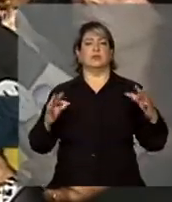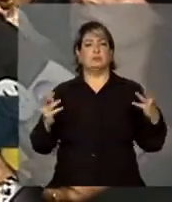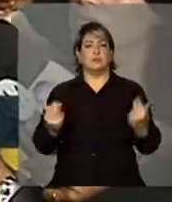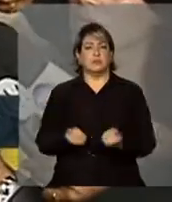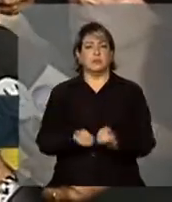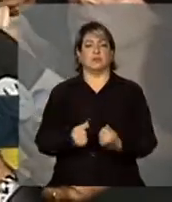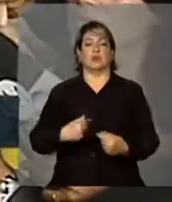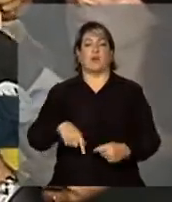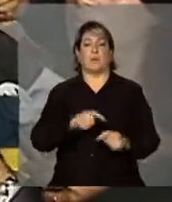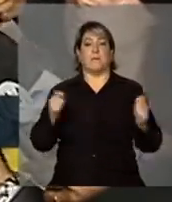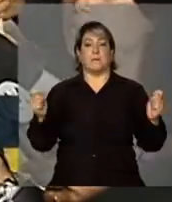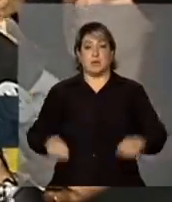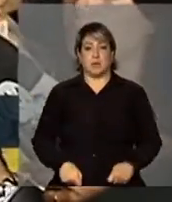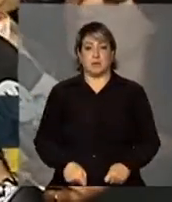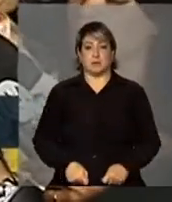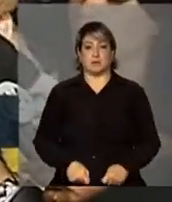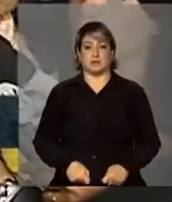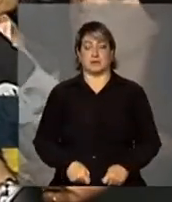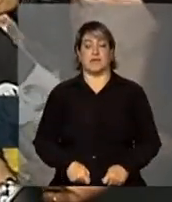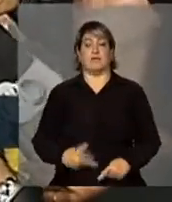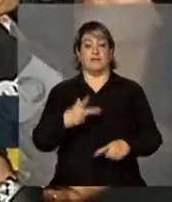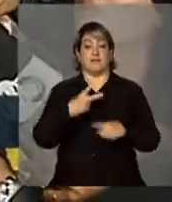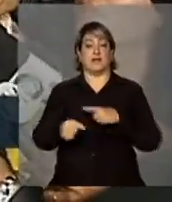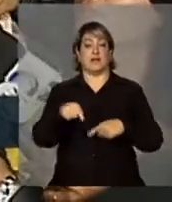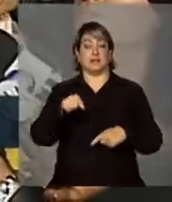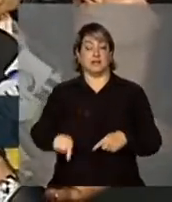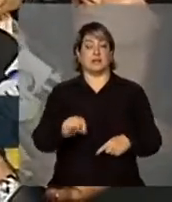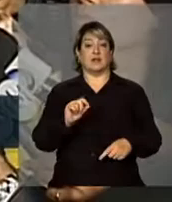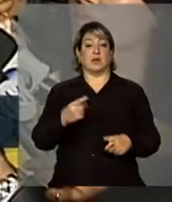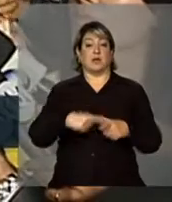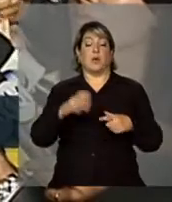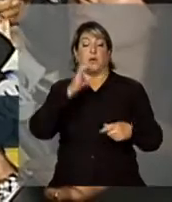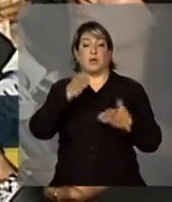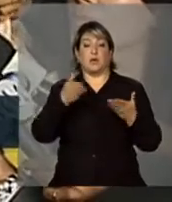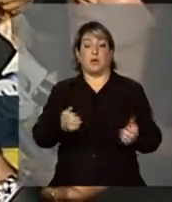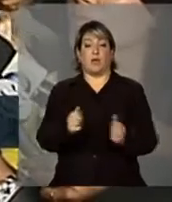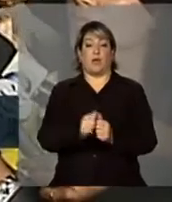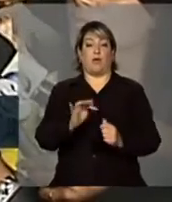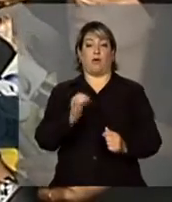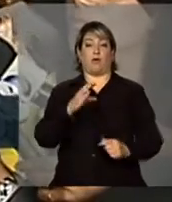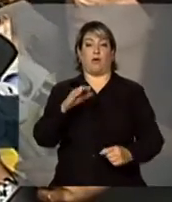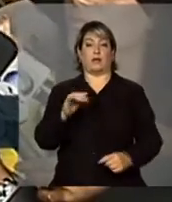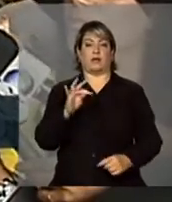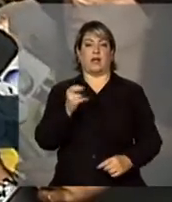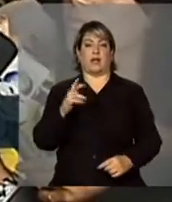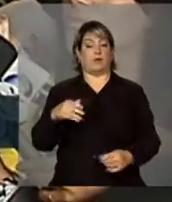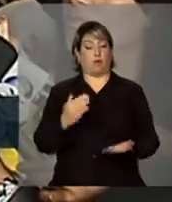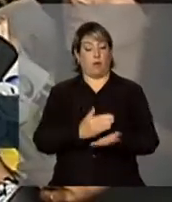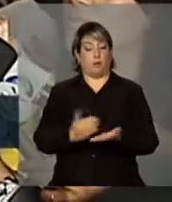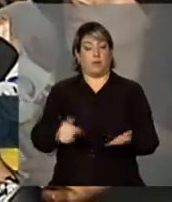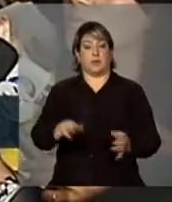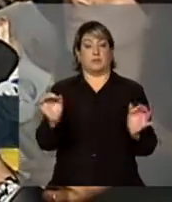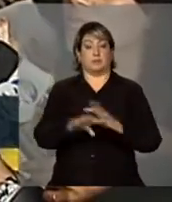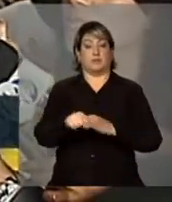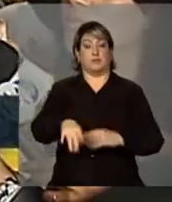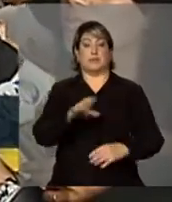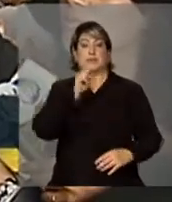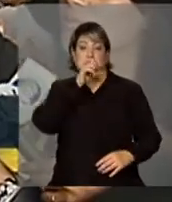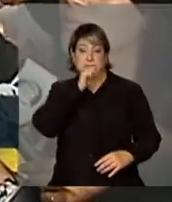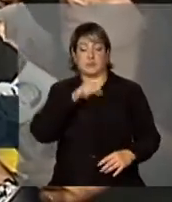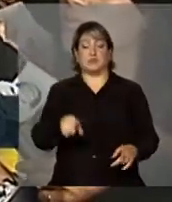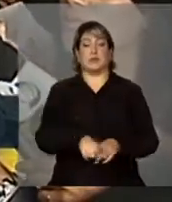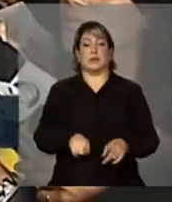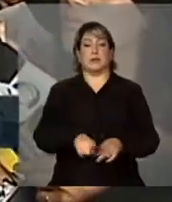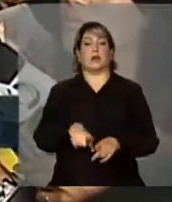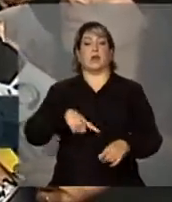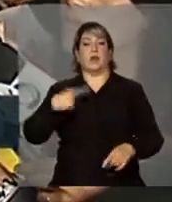que nós possamos, primeiro, atacar a situação emergencial como estamos atacando com a Força-Tarefa, que termina agora no sábado. E depois termos uma política migratória